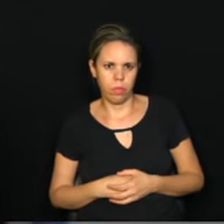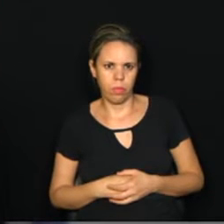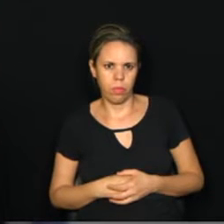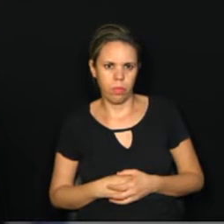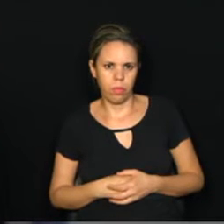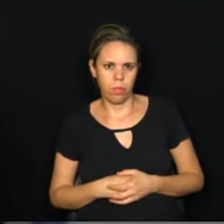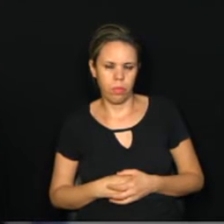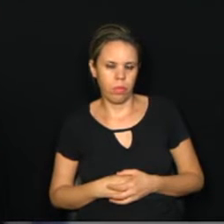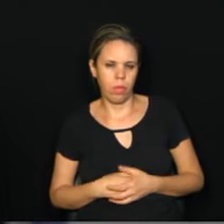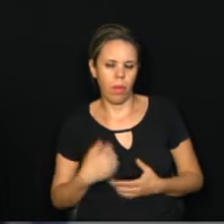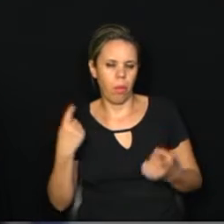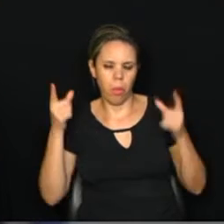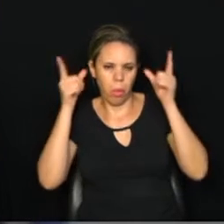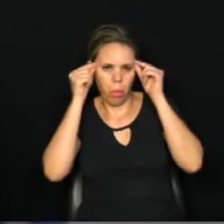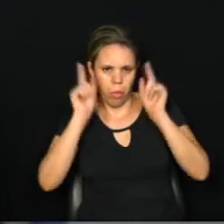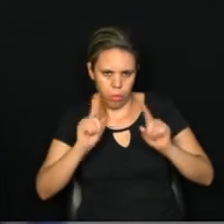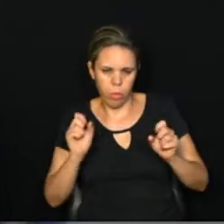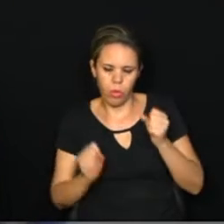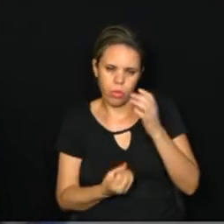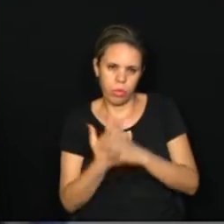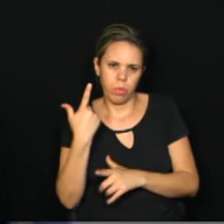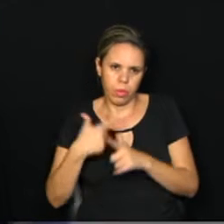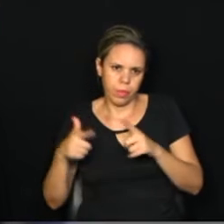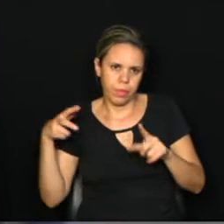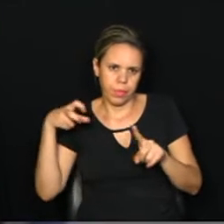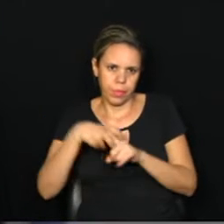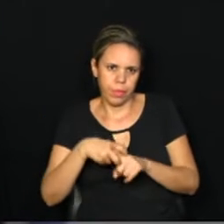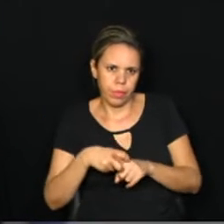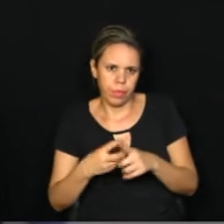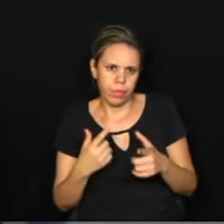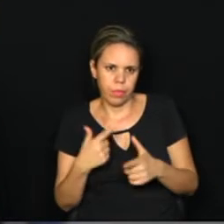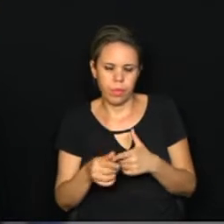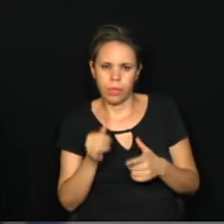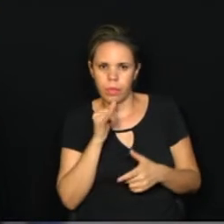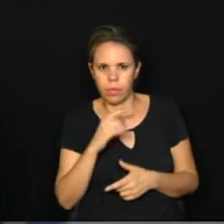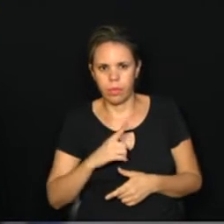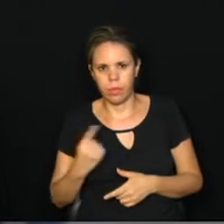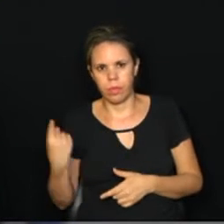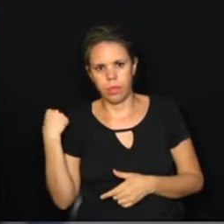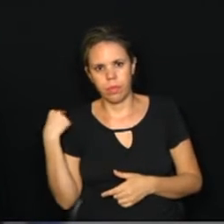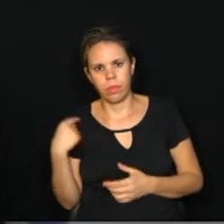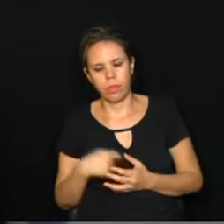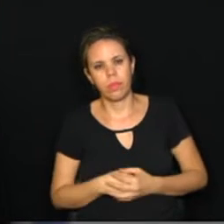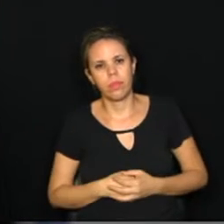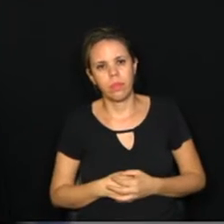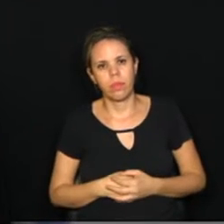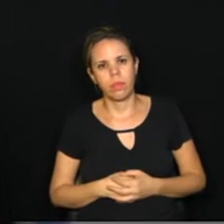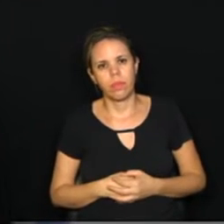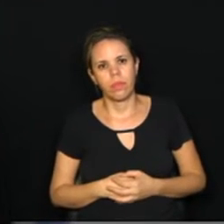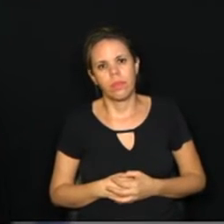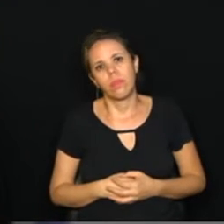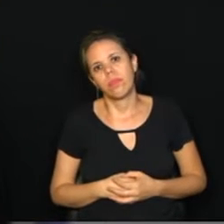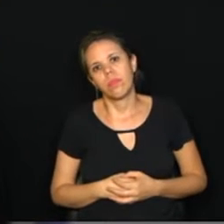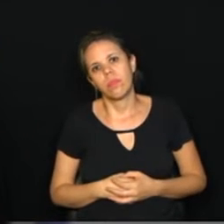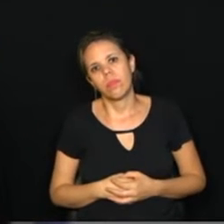alento, porque você pode ter um acidente que pode ocasionar. Nós tivemos um acidente em